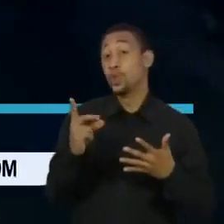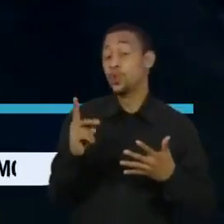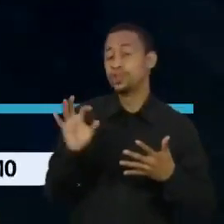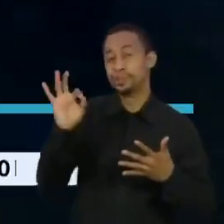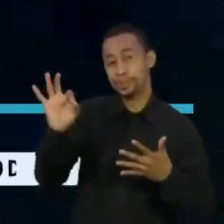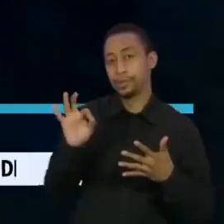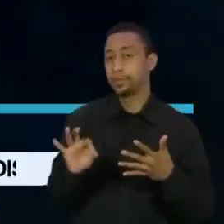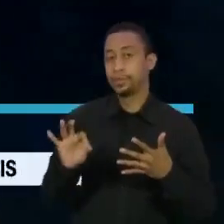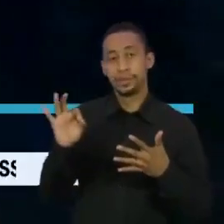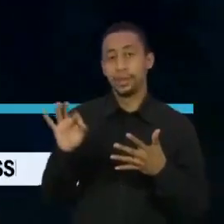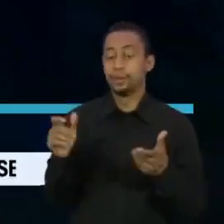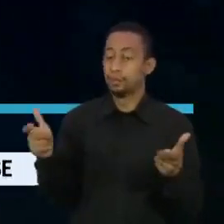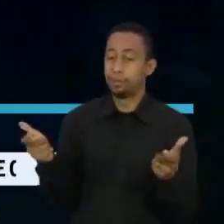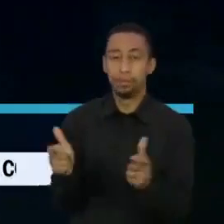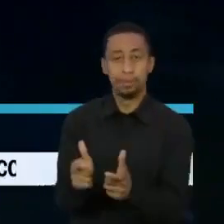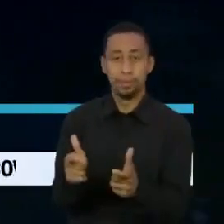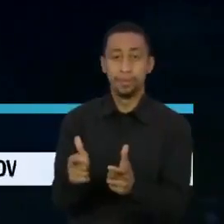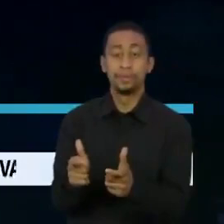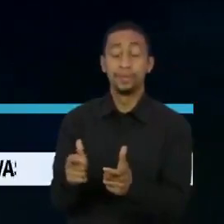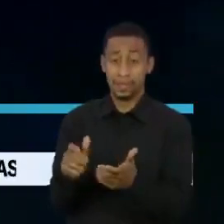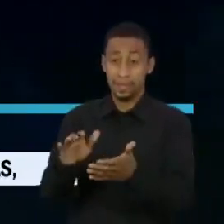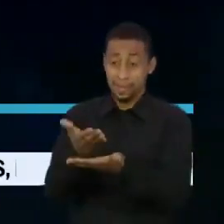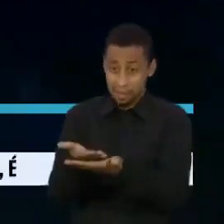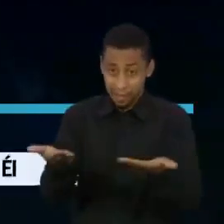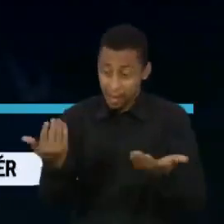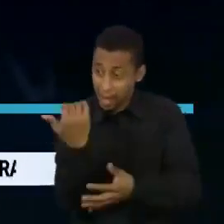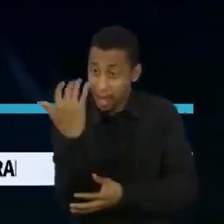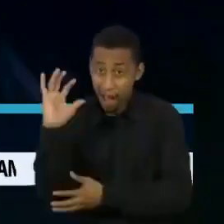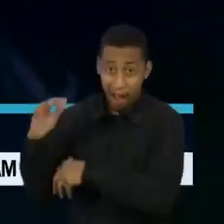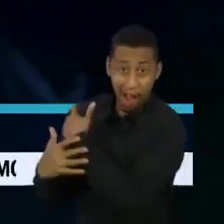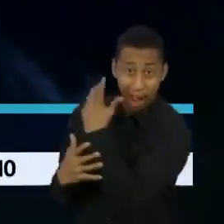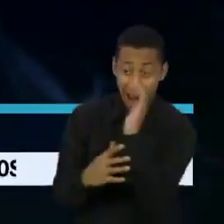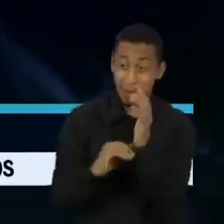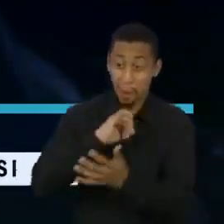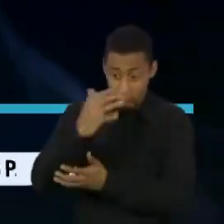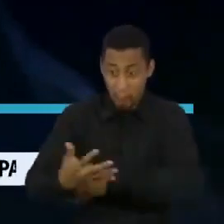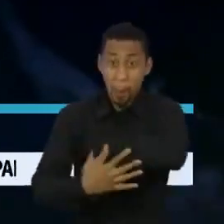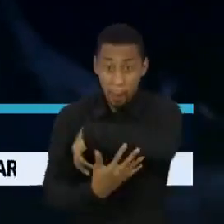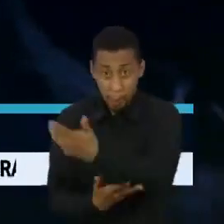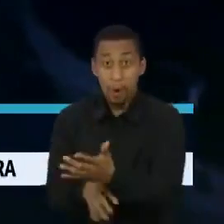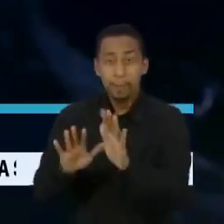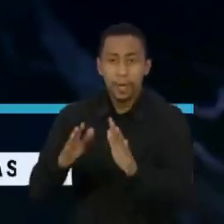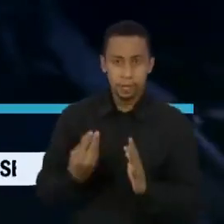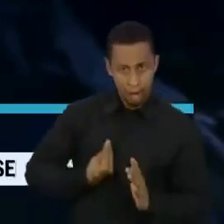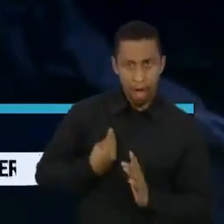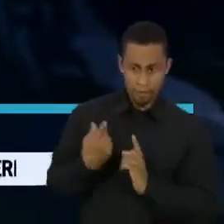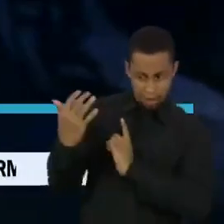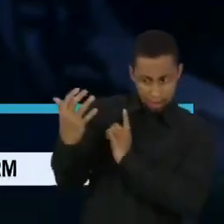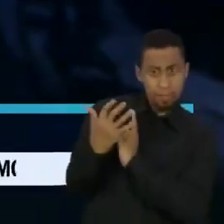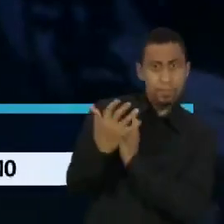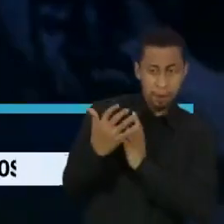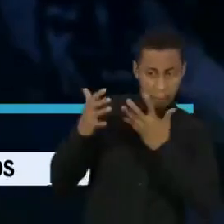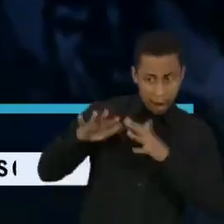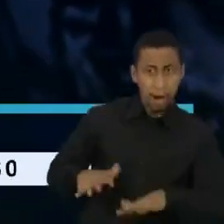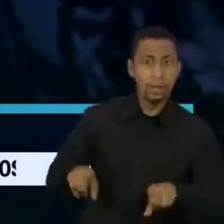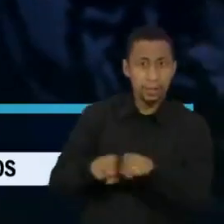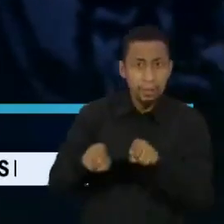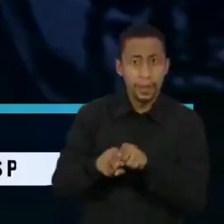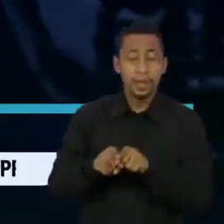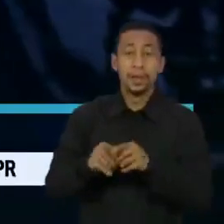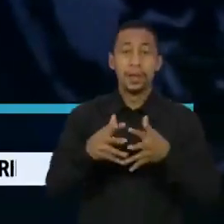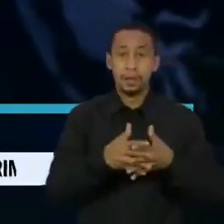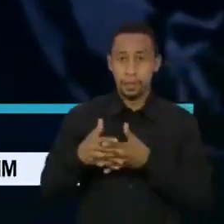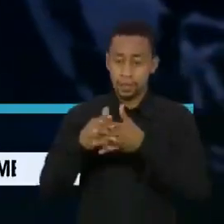O desmatamento não afeta apenas a fauna e a flora. Nós também somos impactados. Estudo de uma ONG